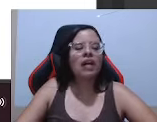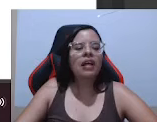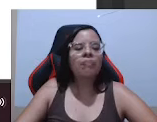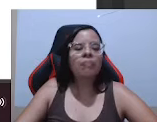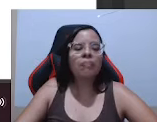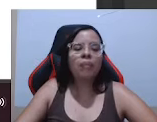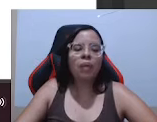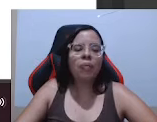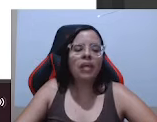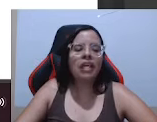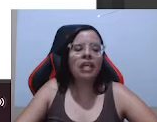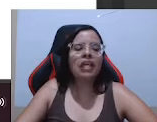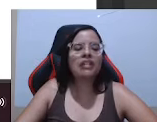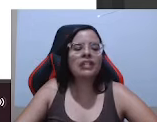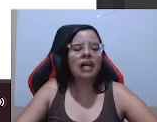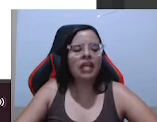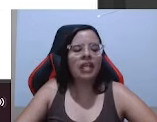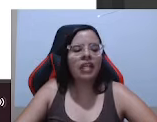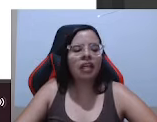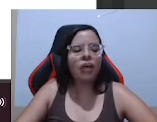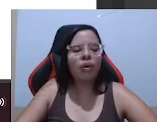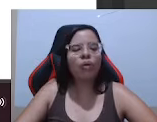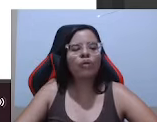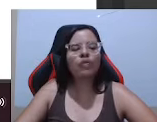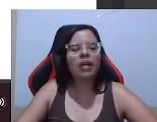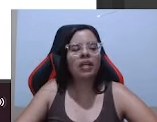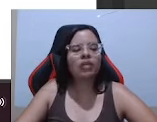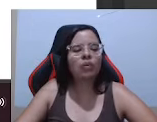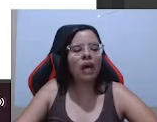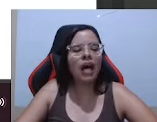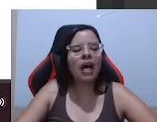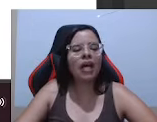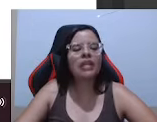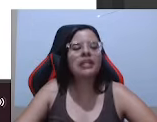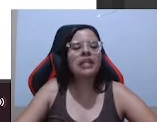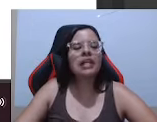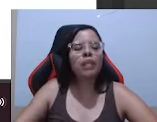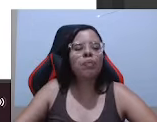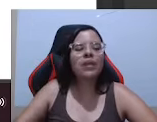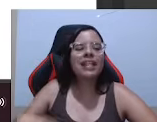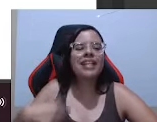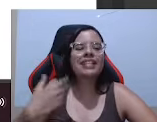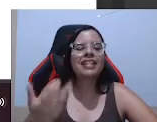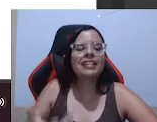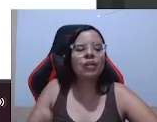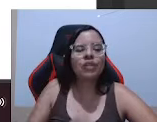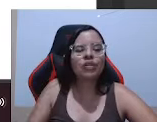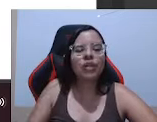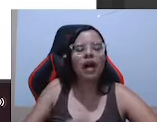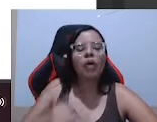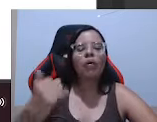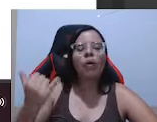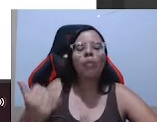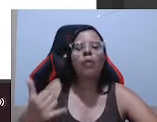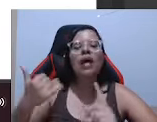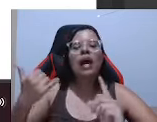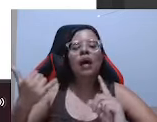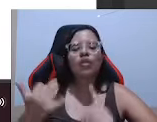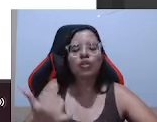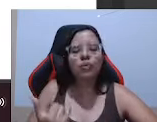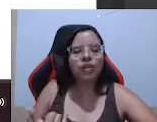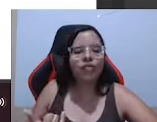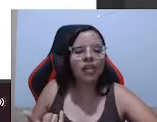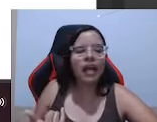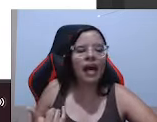Mantuan, Mabel Panizza e entre outros, Magda Soares, e depois a legislação nacional, como